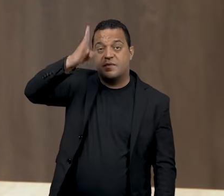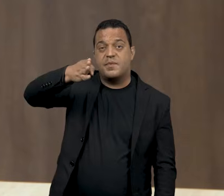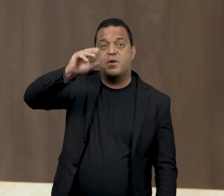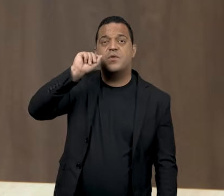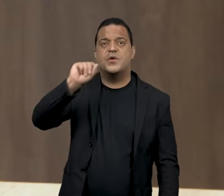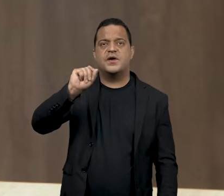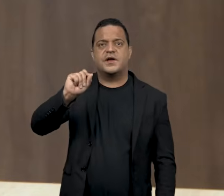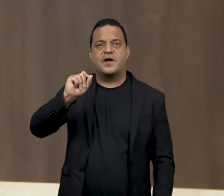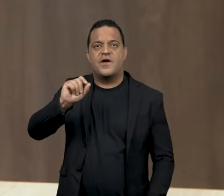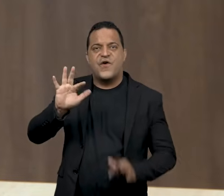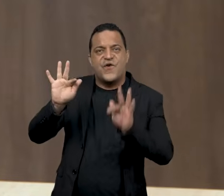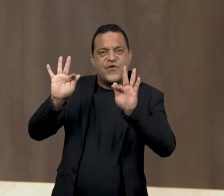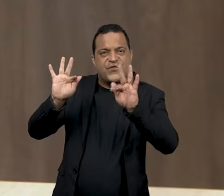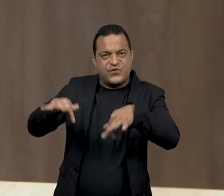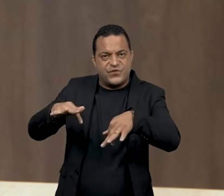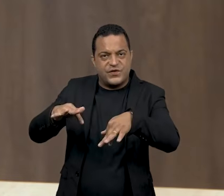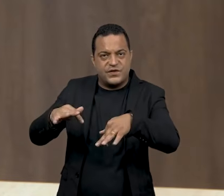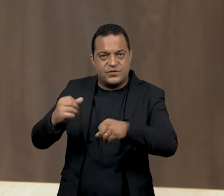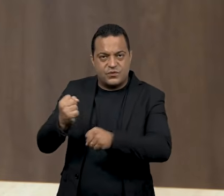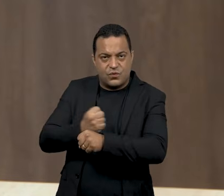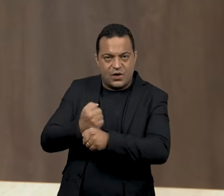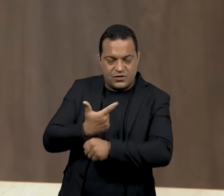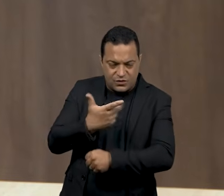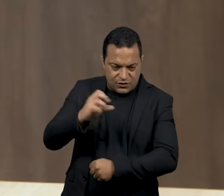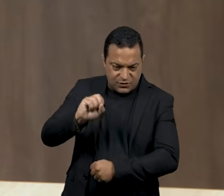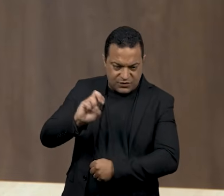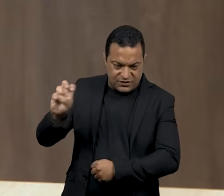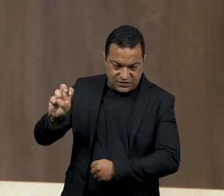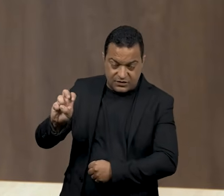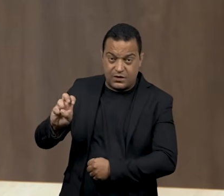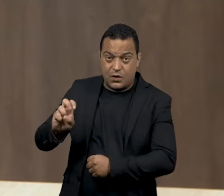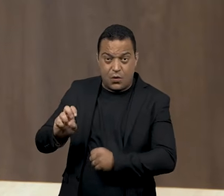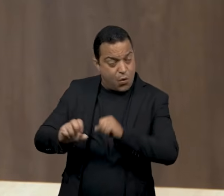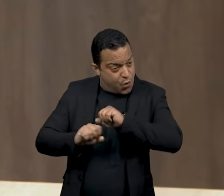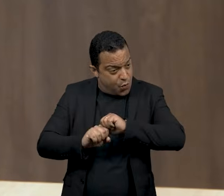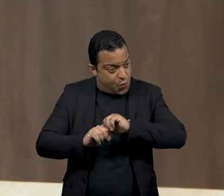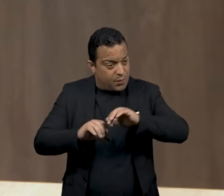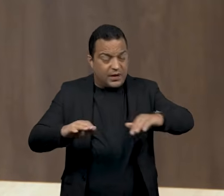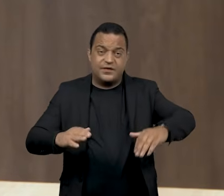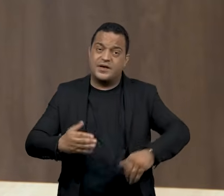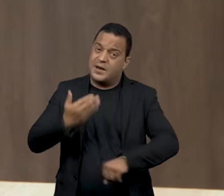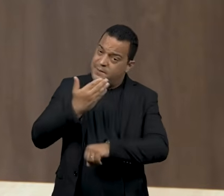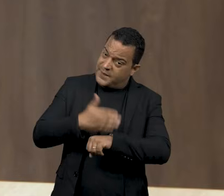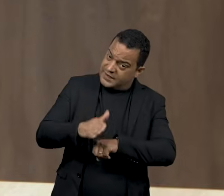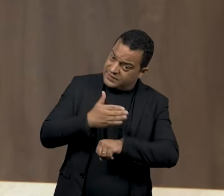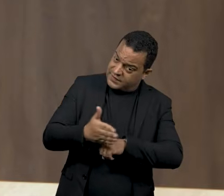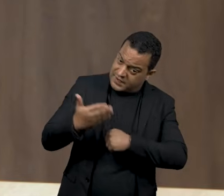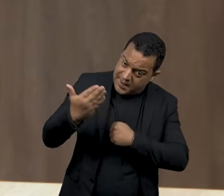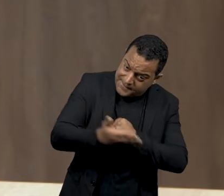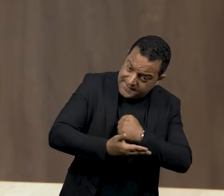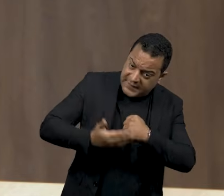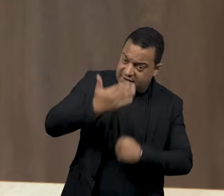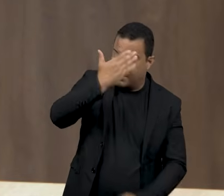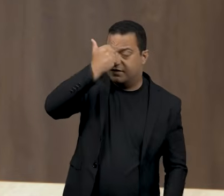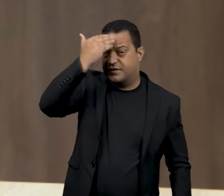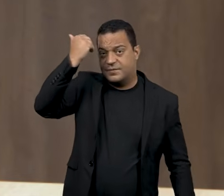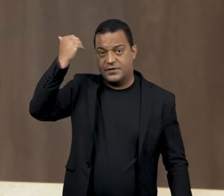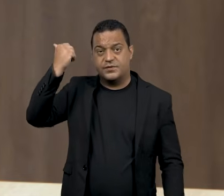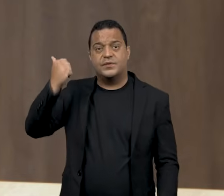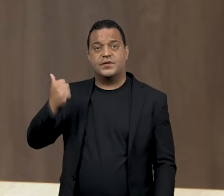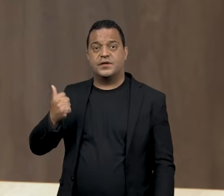esse aprendizado, que você possa concluir o ano reassistindo esses episódios, compartilhando todos